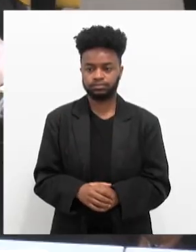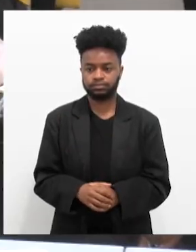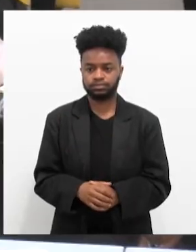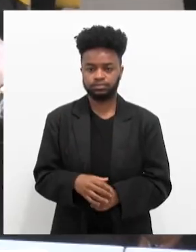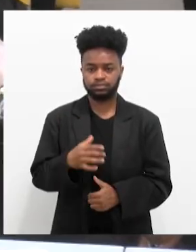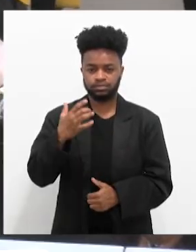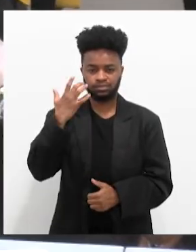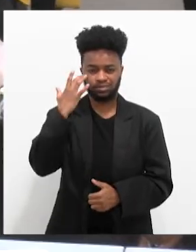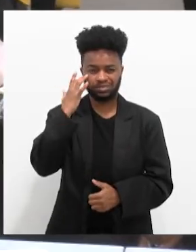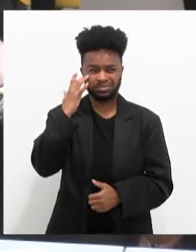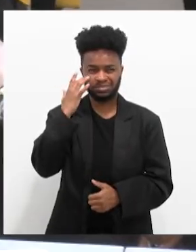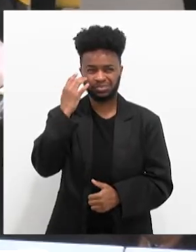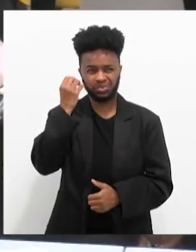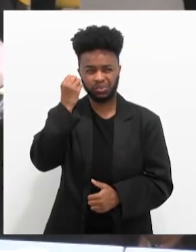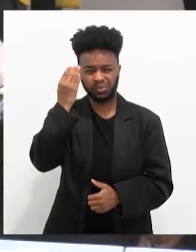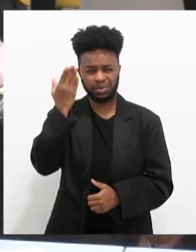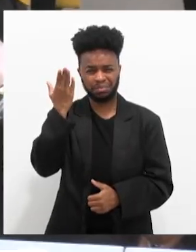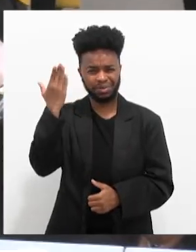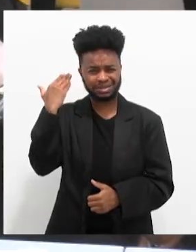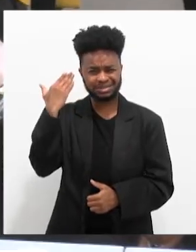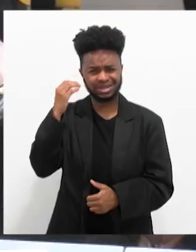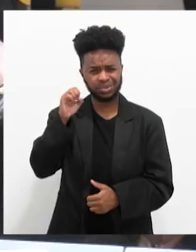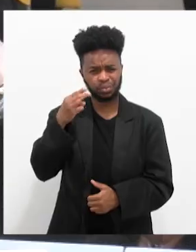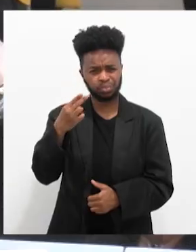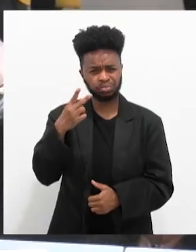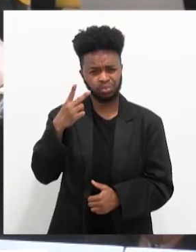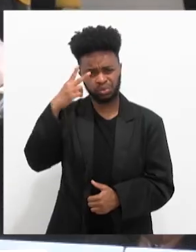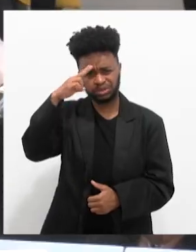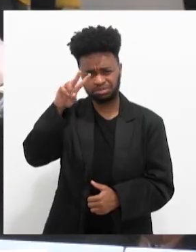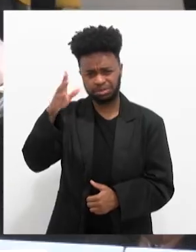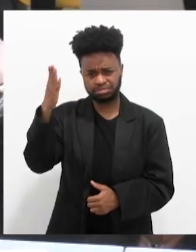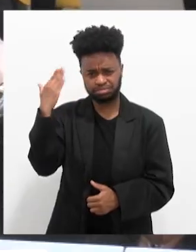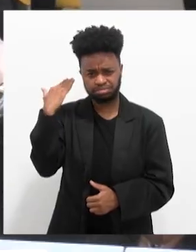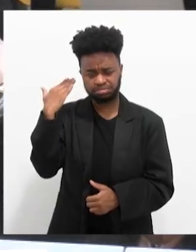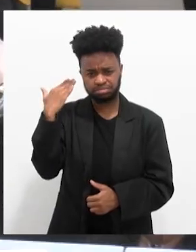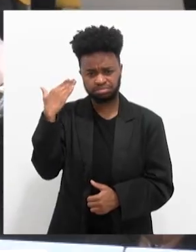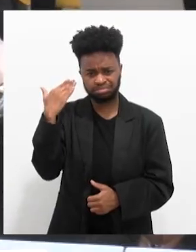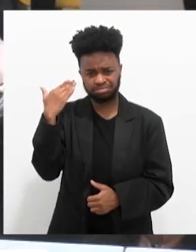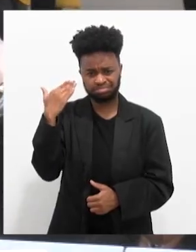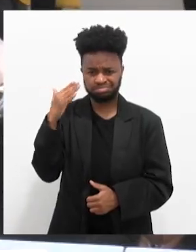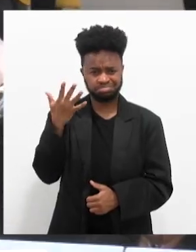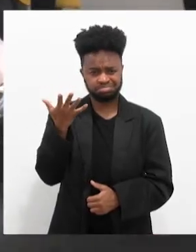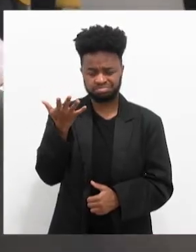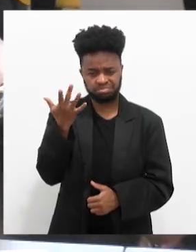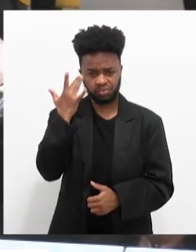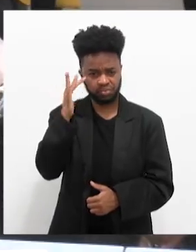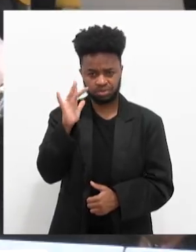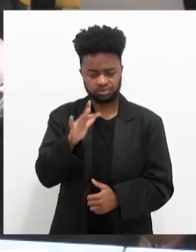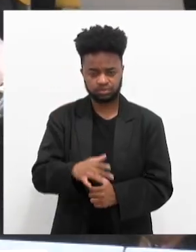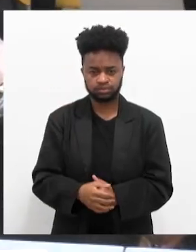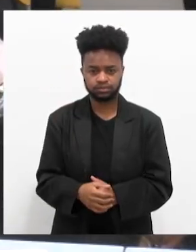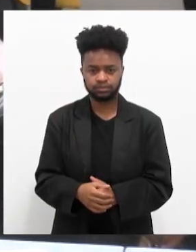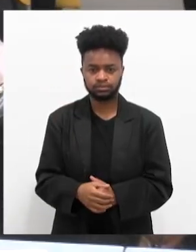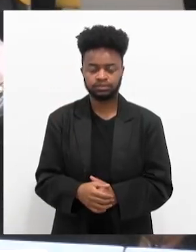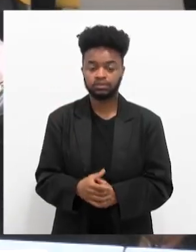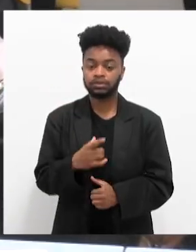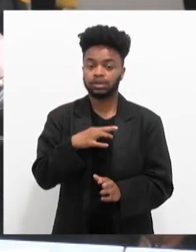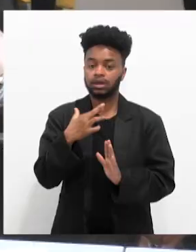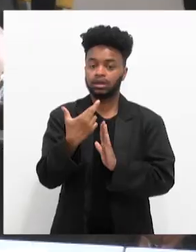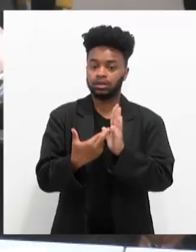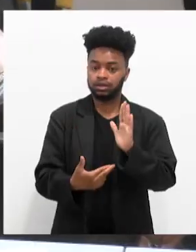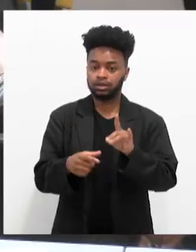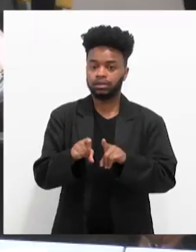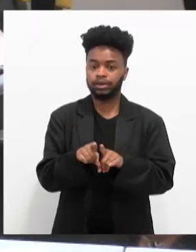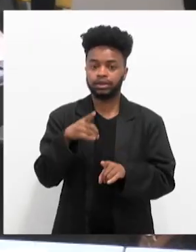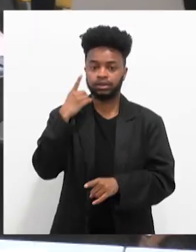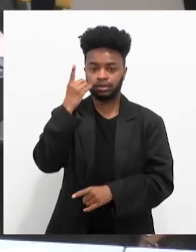sessão, não me lembro mais se é passado ou repassado, ou há 2 atrás, era a relatoria do deputado também